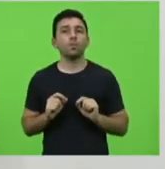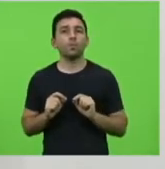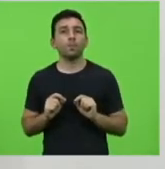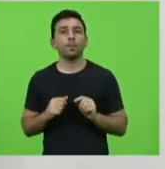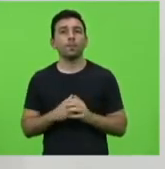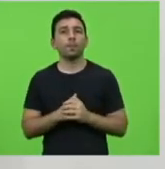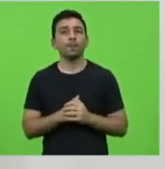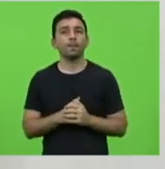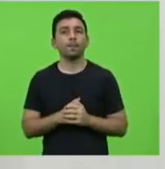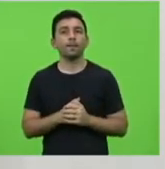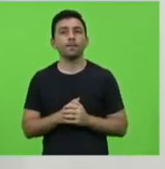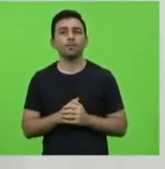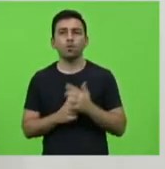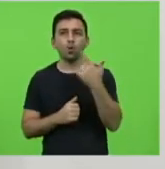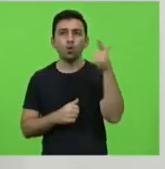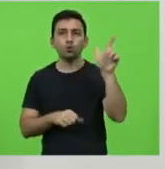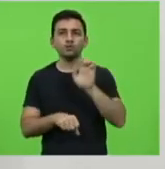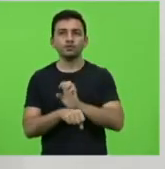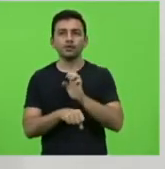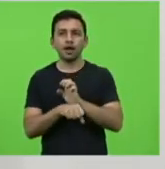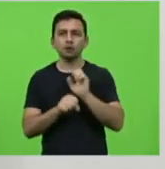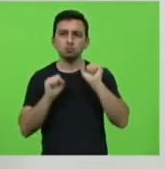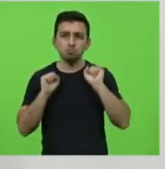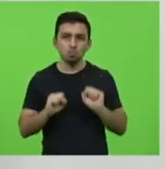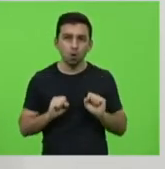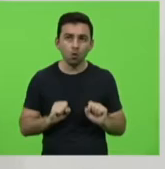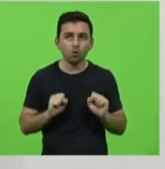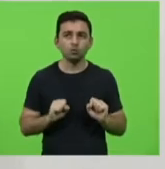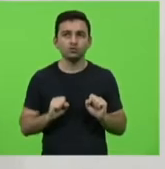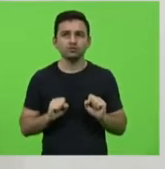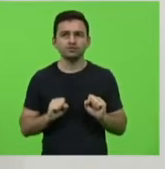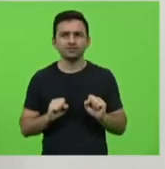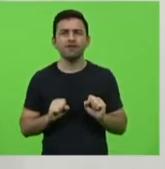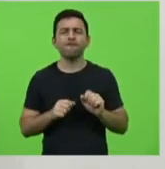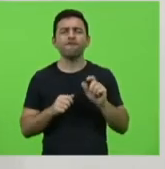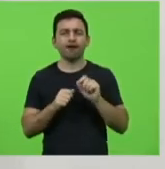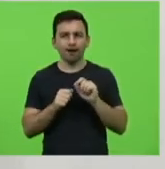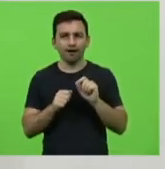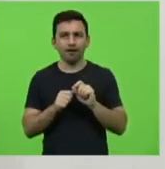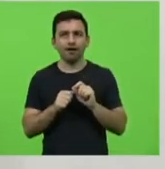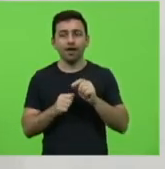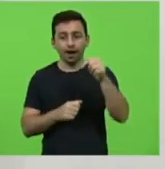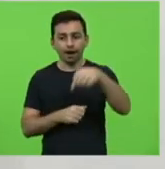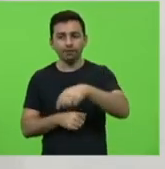é que nos outros estados pode ser feito, e é feito, deputado Nazareno, mas aqui em Santa